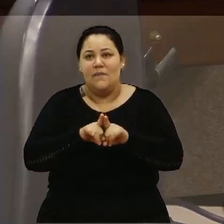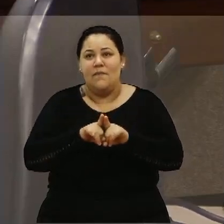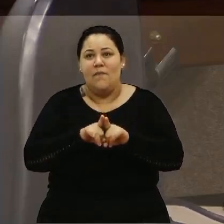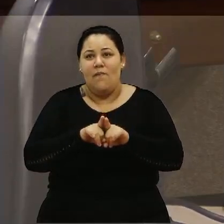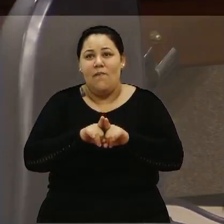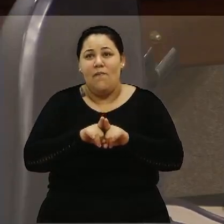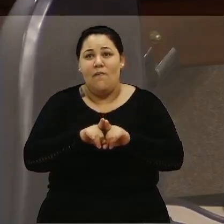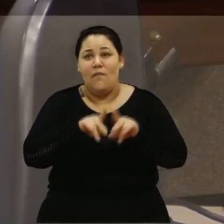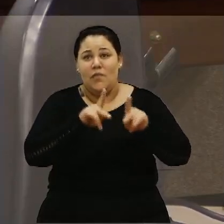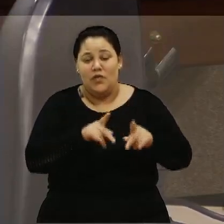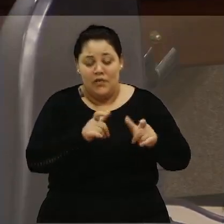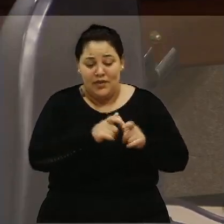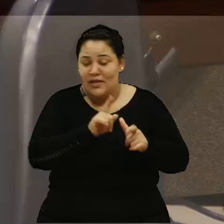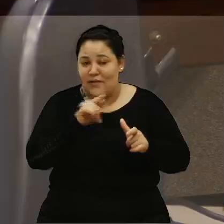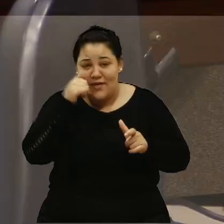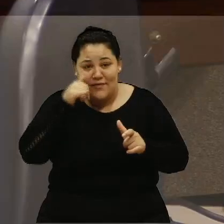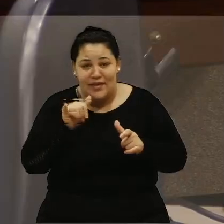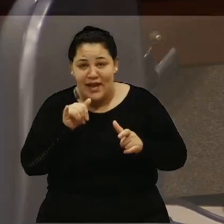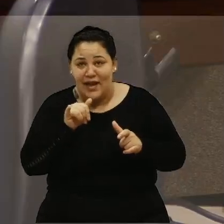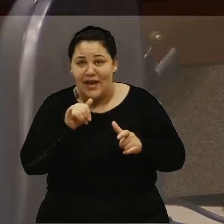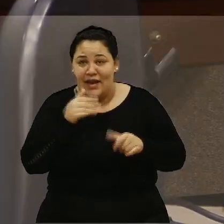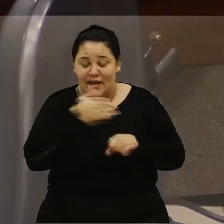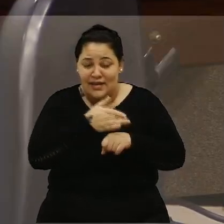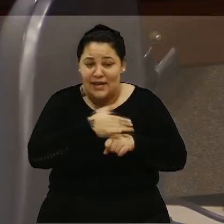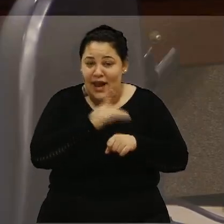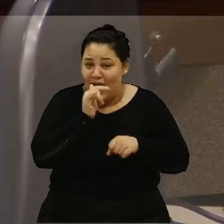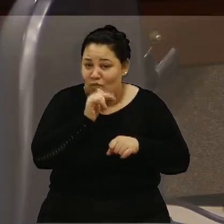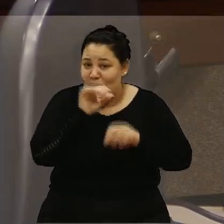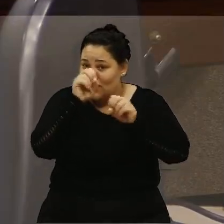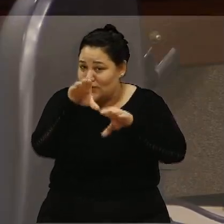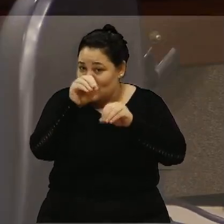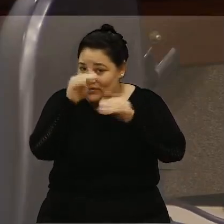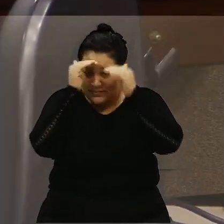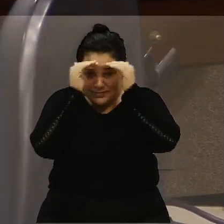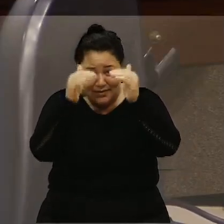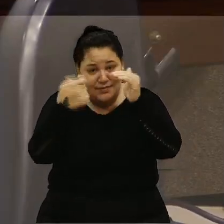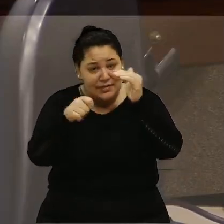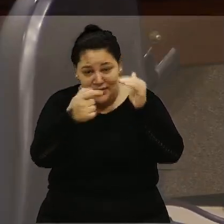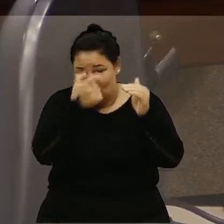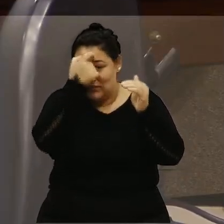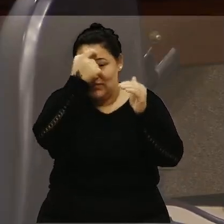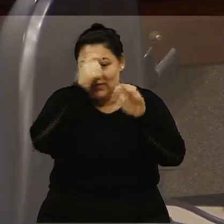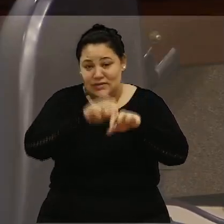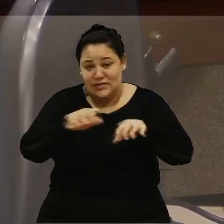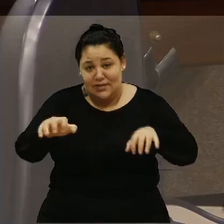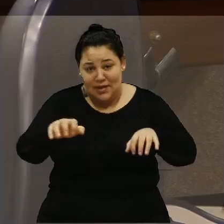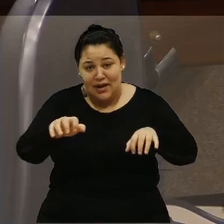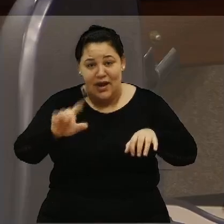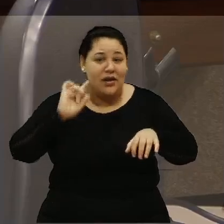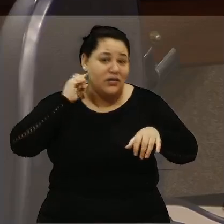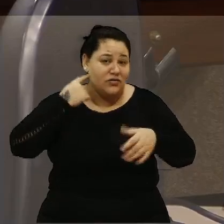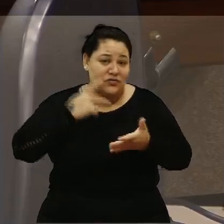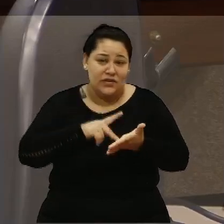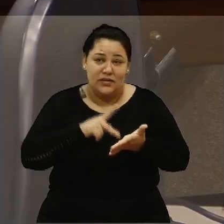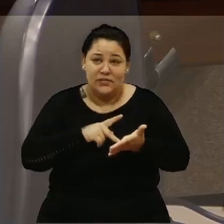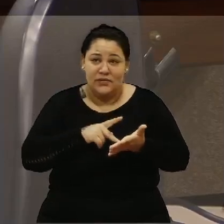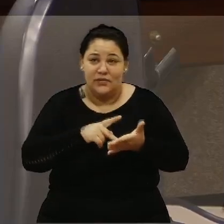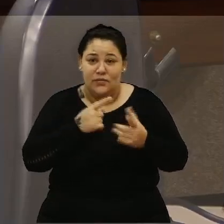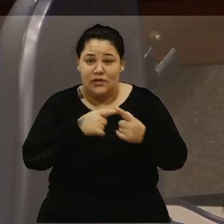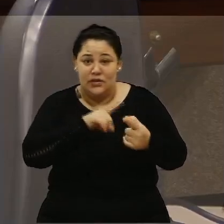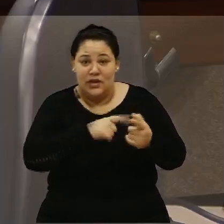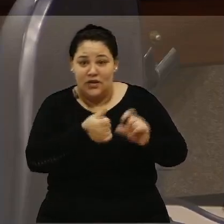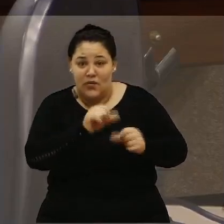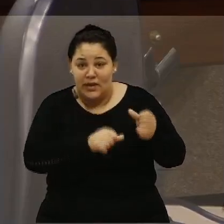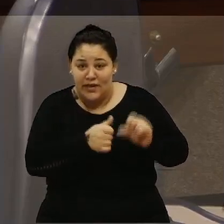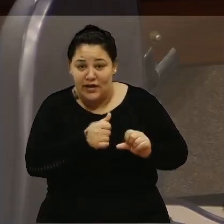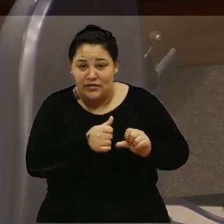colocarem, para não entrar água. Então, e claro, educação. As pessoas têm que ter consciência em separar de verdade o seu lixo, que tem um lixo de qualidade,